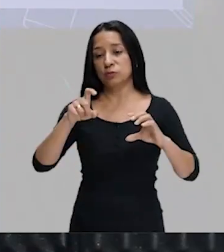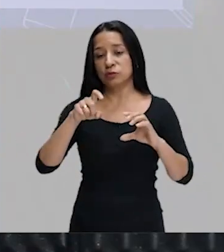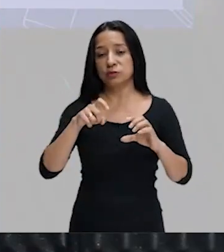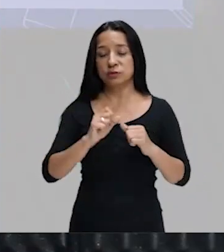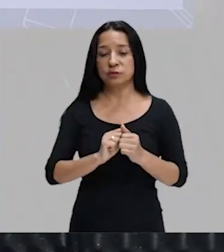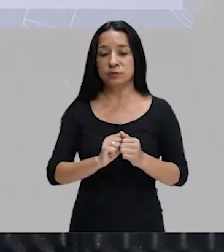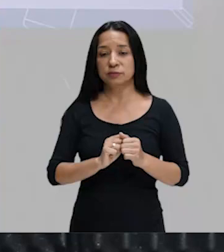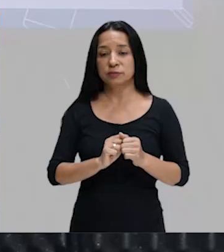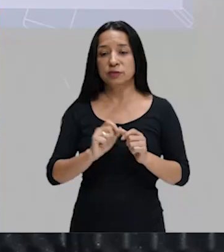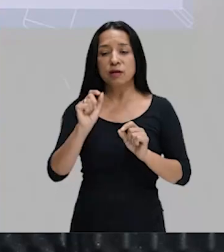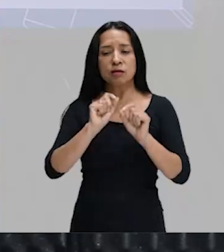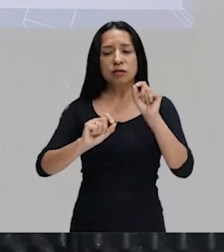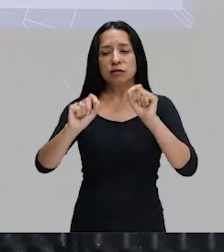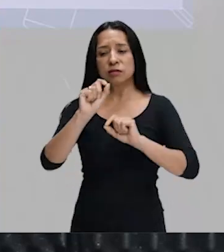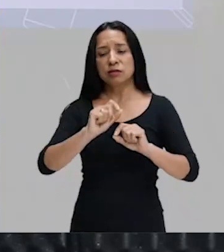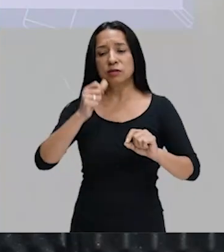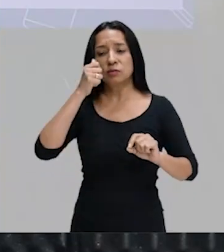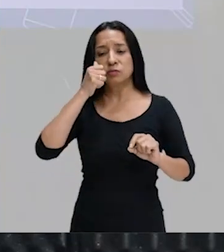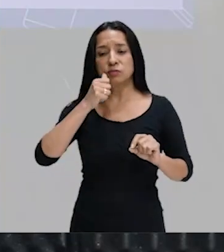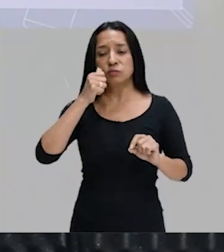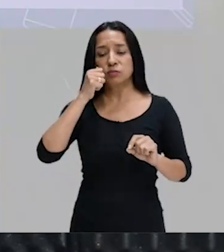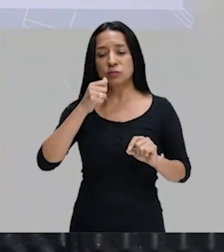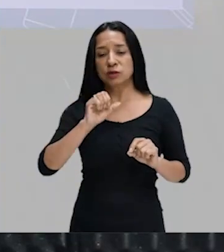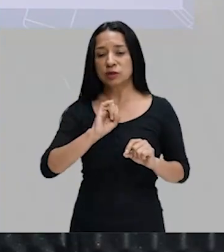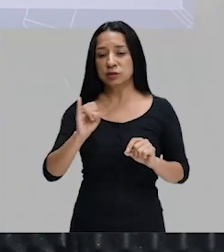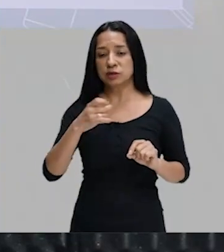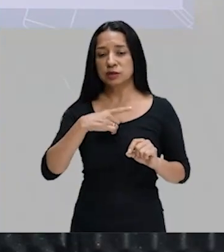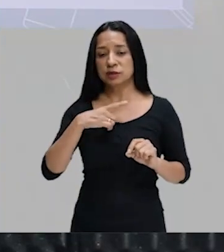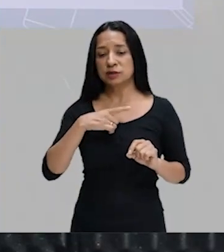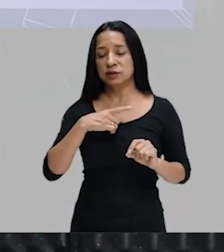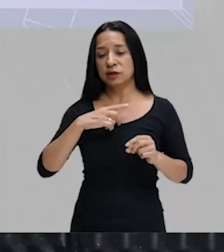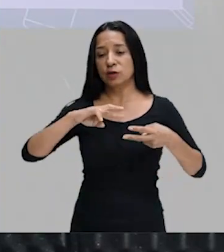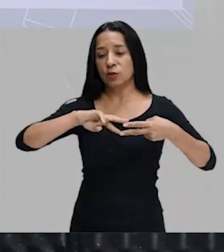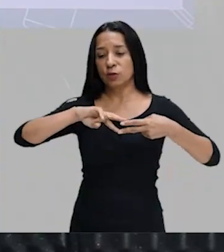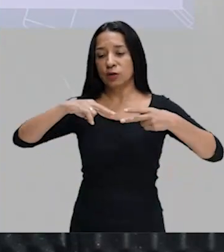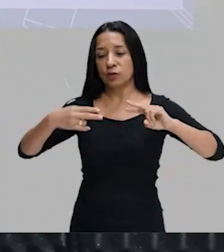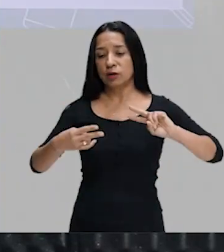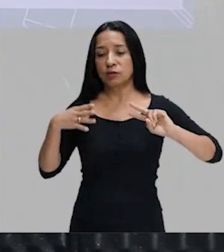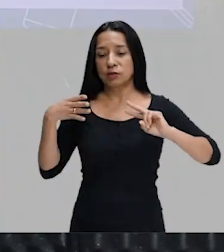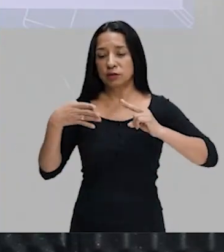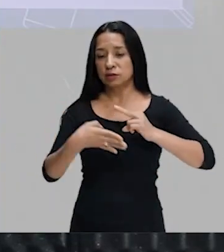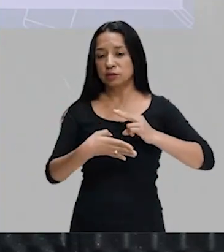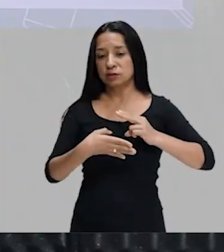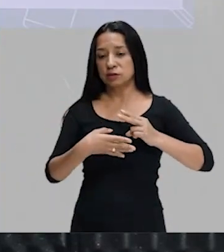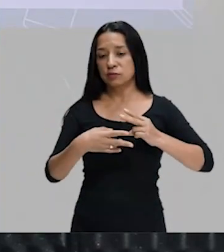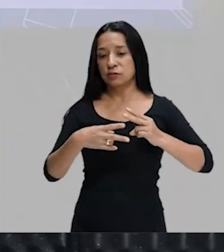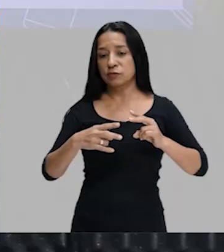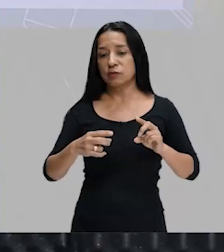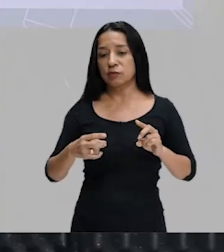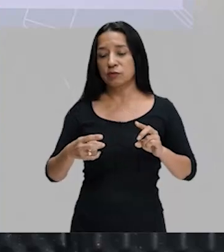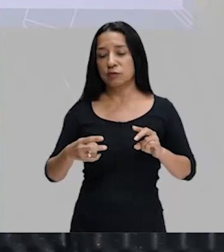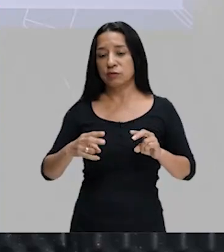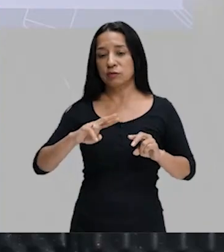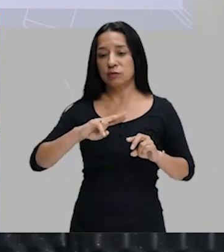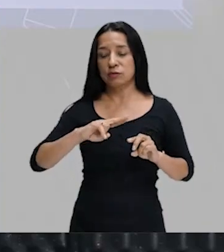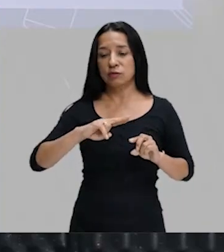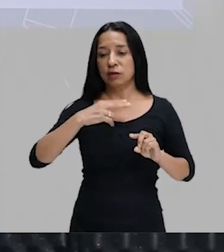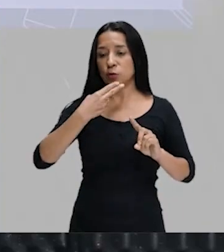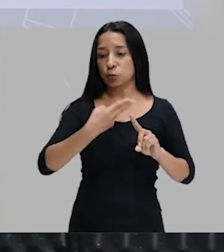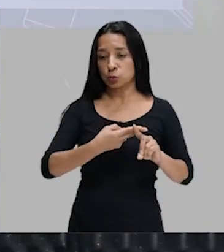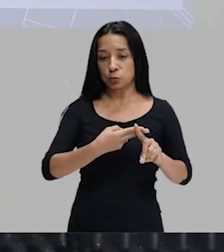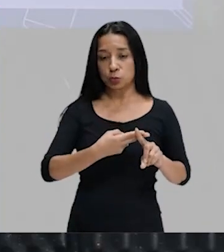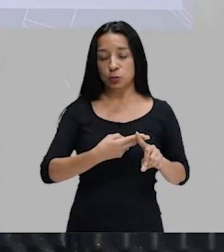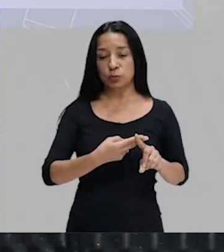sexo feminino, se tiver o alelo recessivo em dose dupla, ou seja, homozigoto